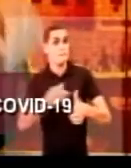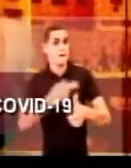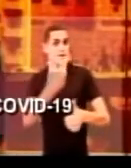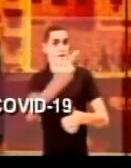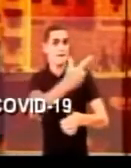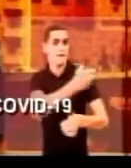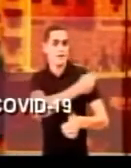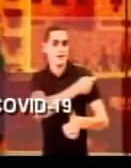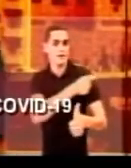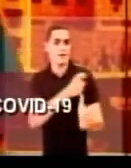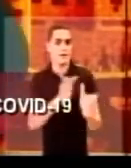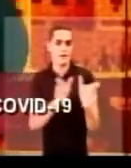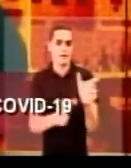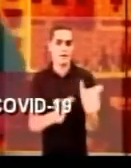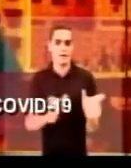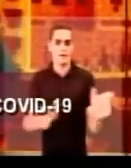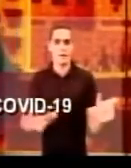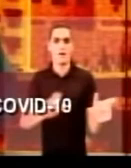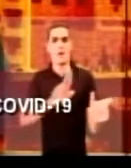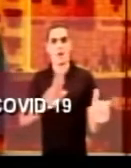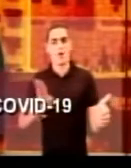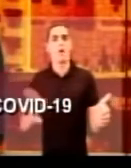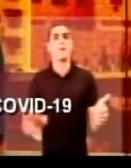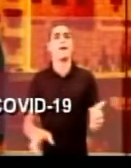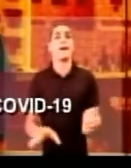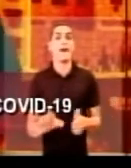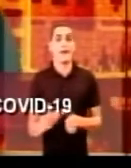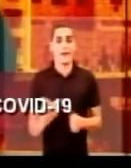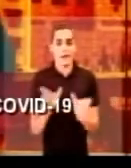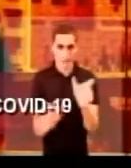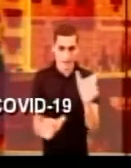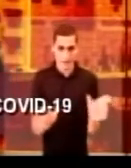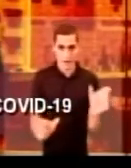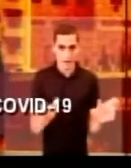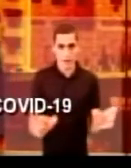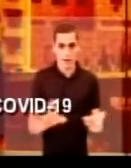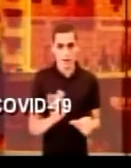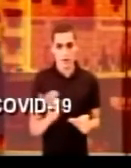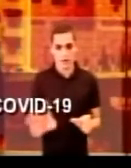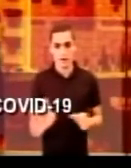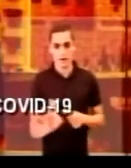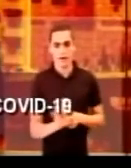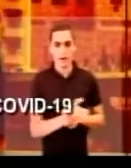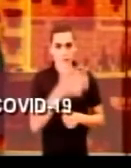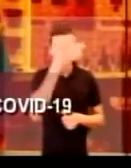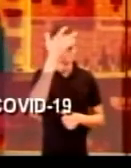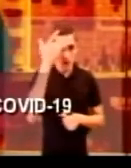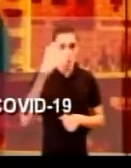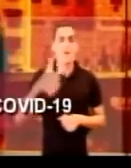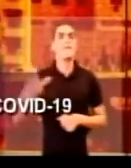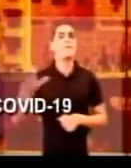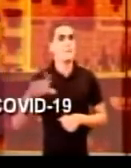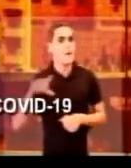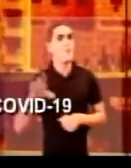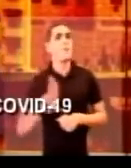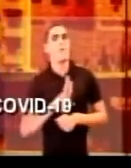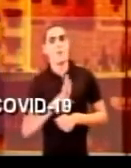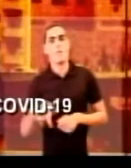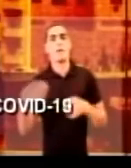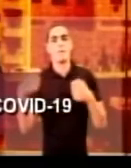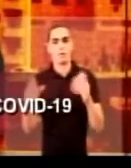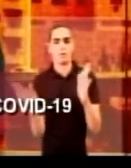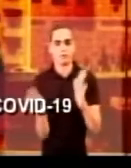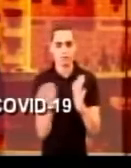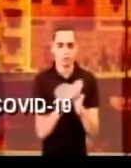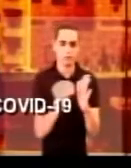Não é lá com a carteirinha, vacinou e vai embora. Não, vai ter nominal e isso será inserido dentro de um sistema